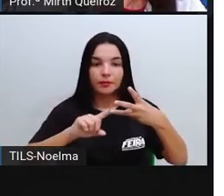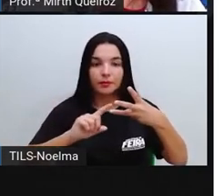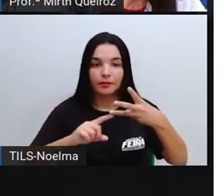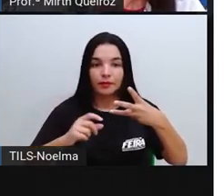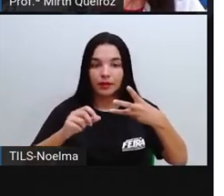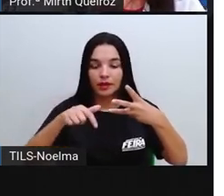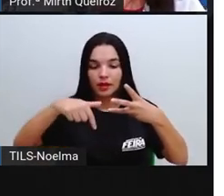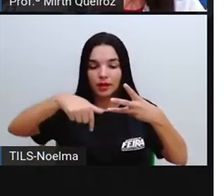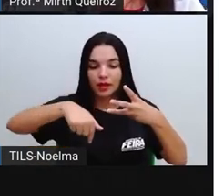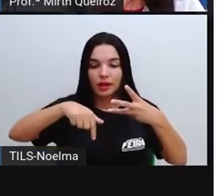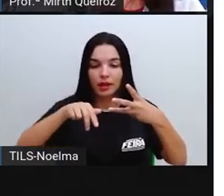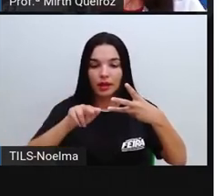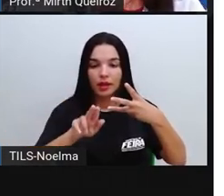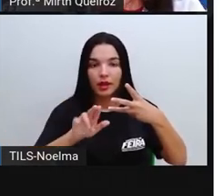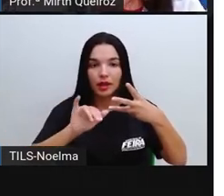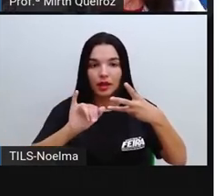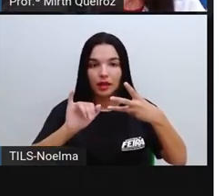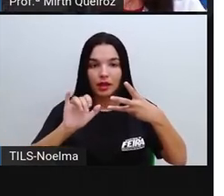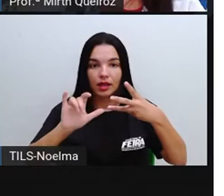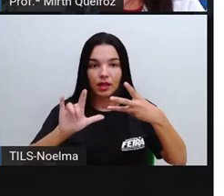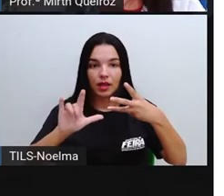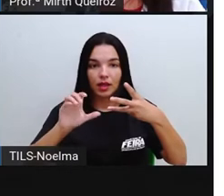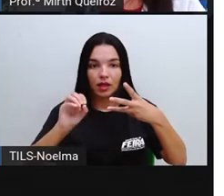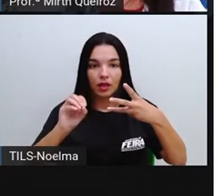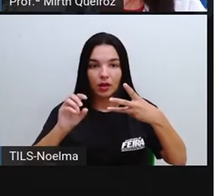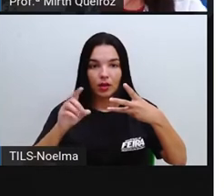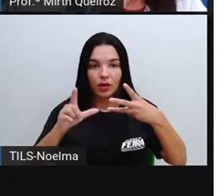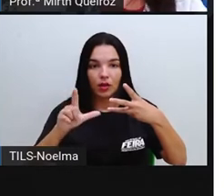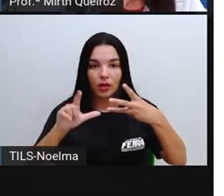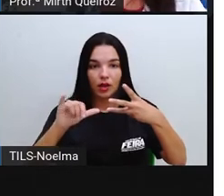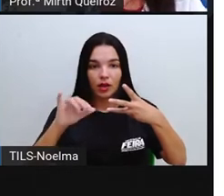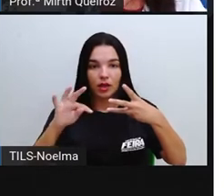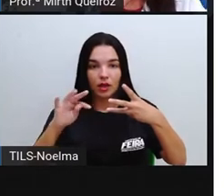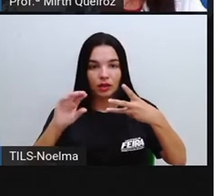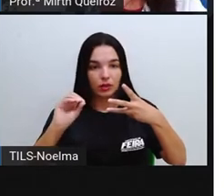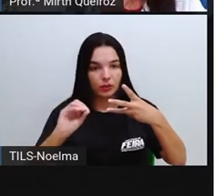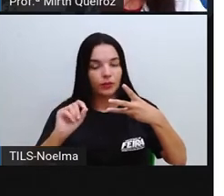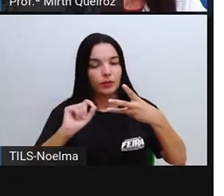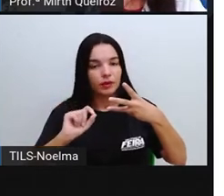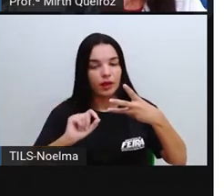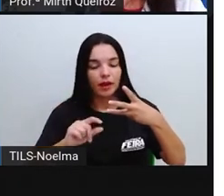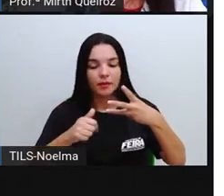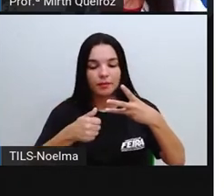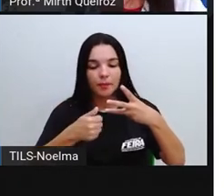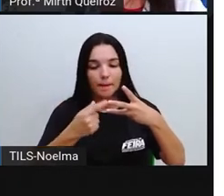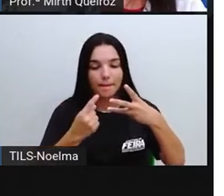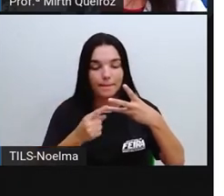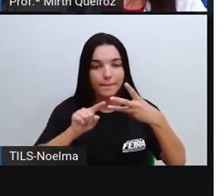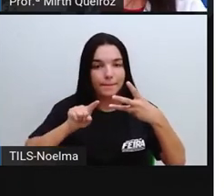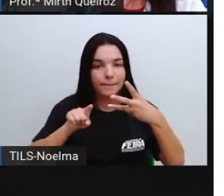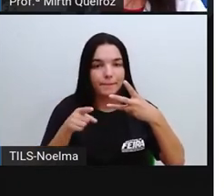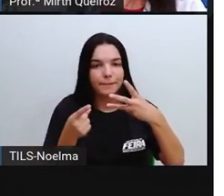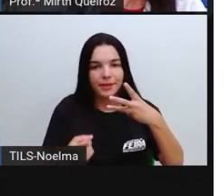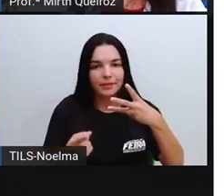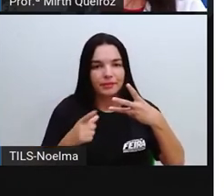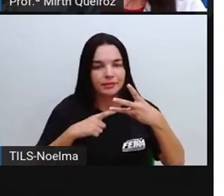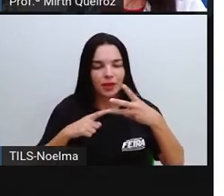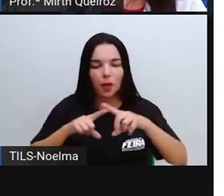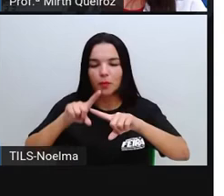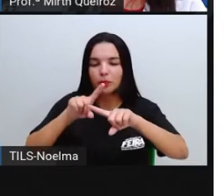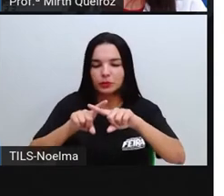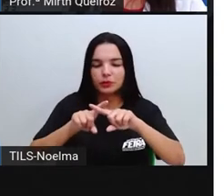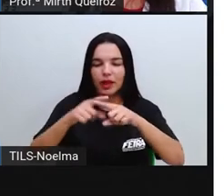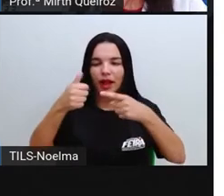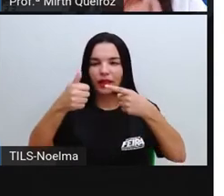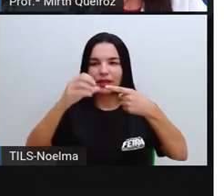múltiplos de um litro, do litro, a gente multiplica, vai multiplicando por 10. Para a gente achar os submúltiplos